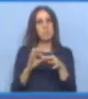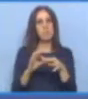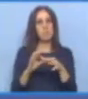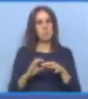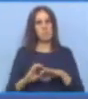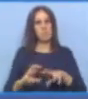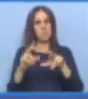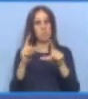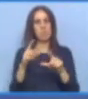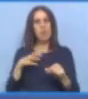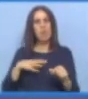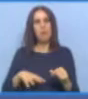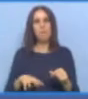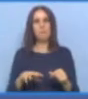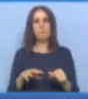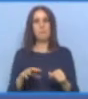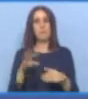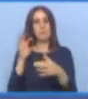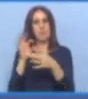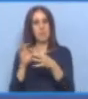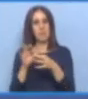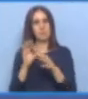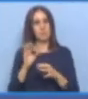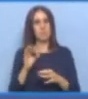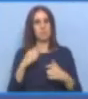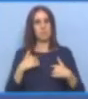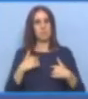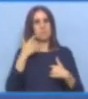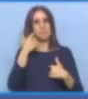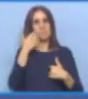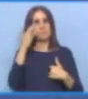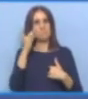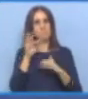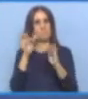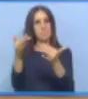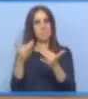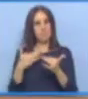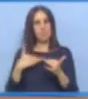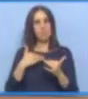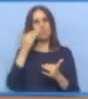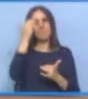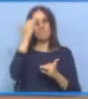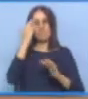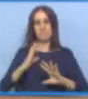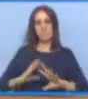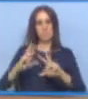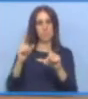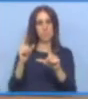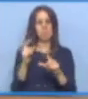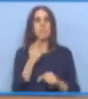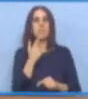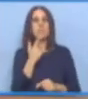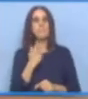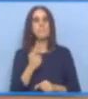e procura fazer mesmo esta ligação entre a questão das migrações e a questão do desenvolvimento. Ou seja, não ver as migrações